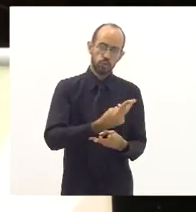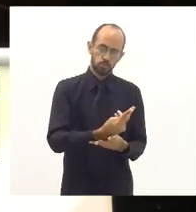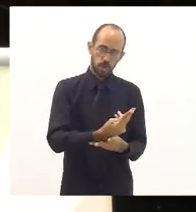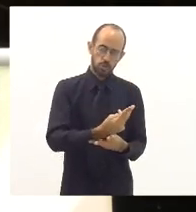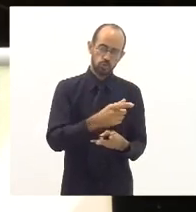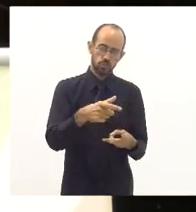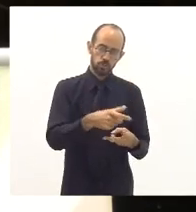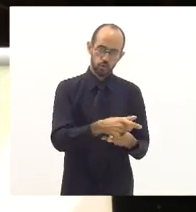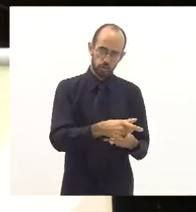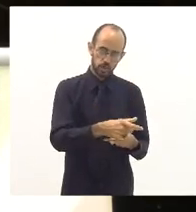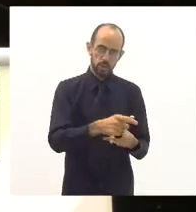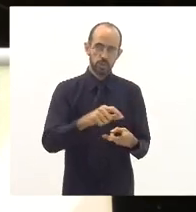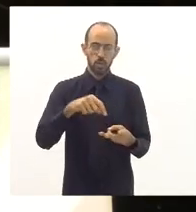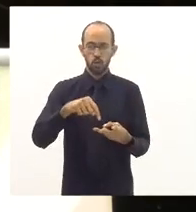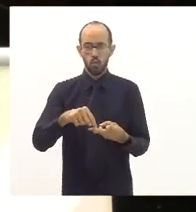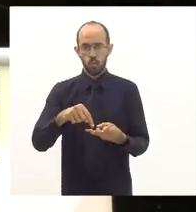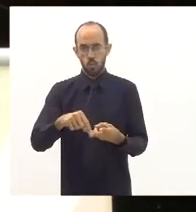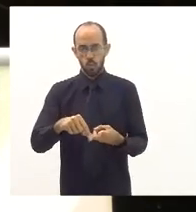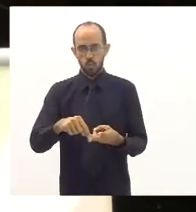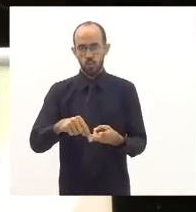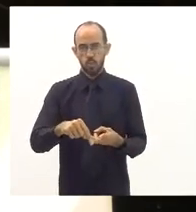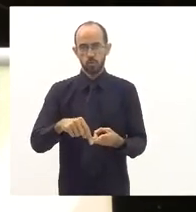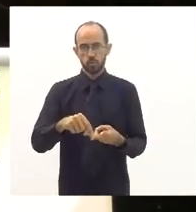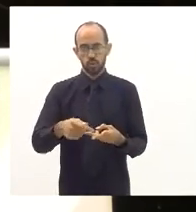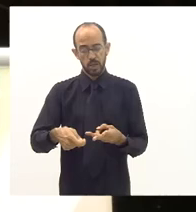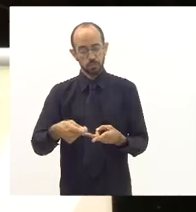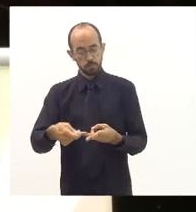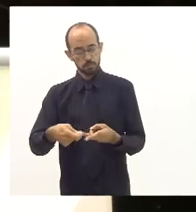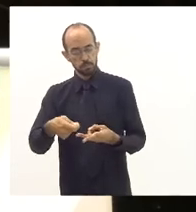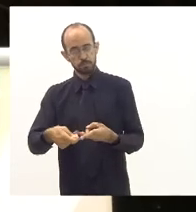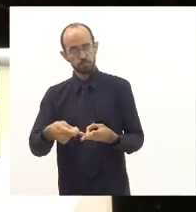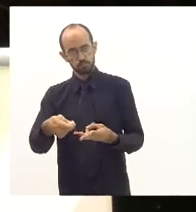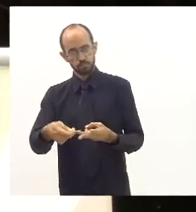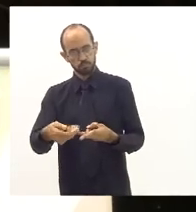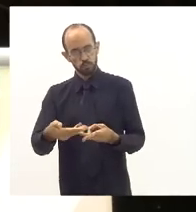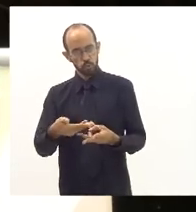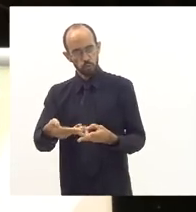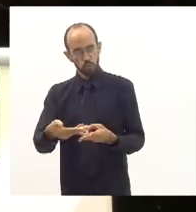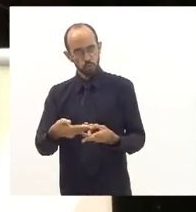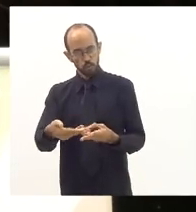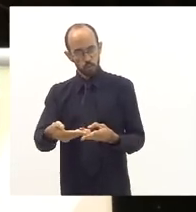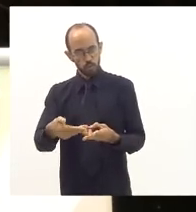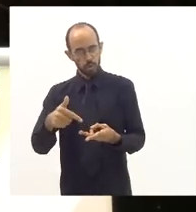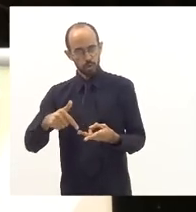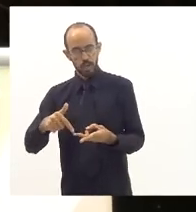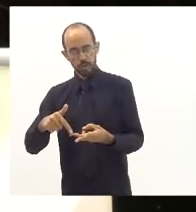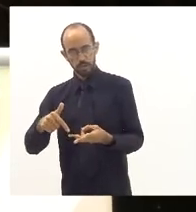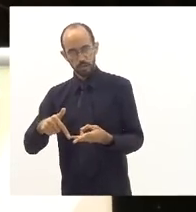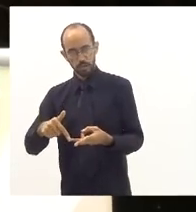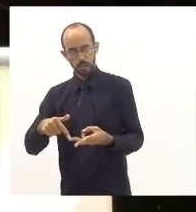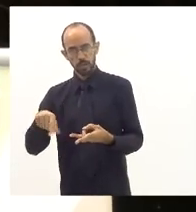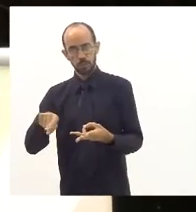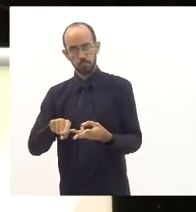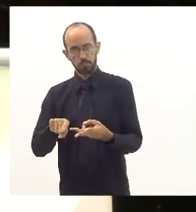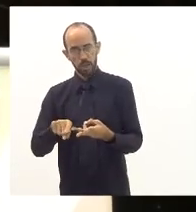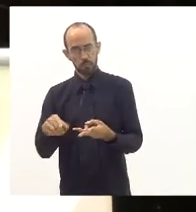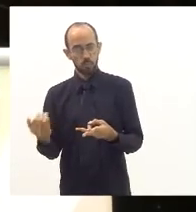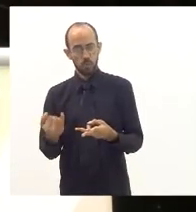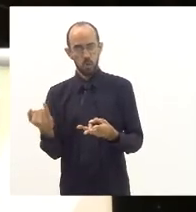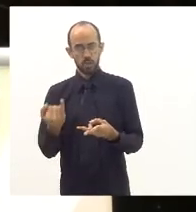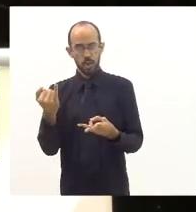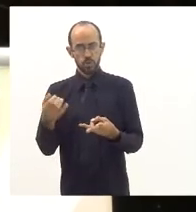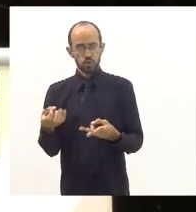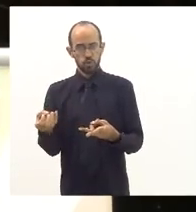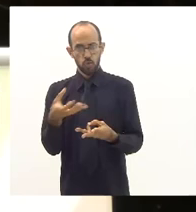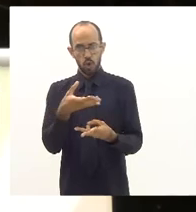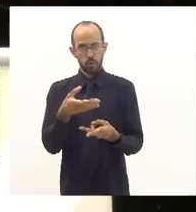Minorias, a outra é a Coordenadoria de Mediação, e a outra é uma coordenadoria importante também, é nova,